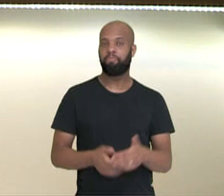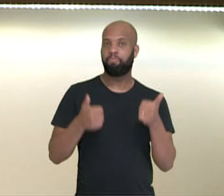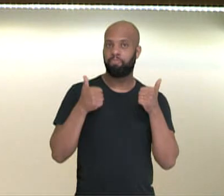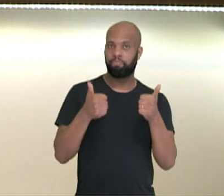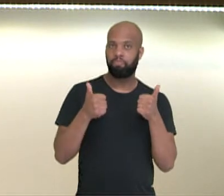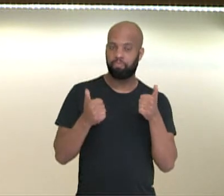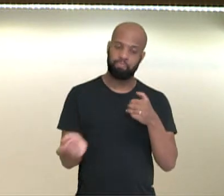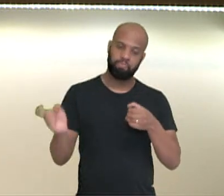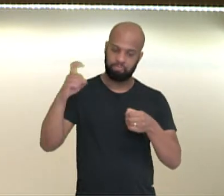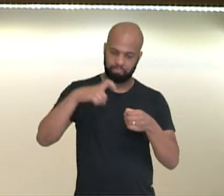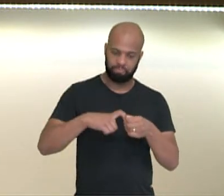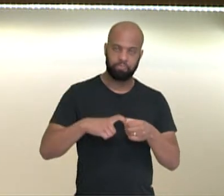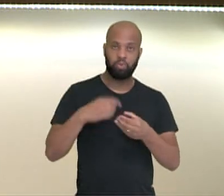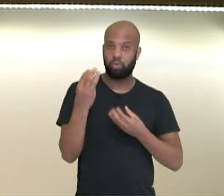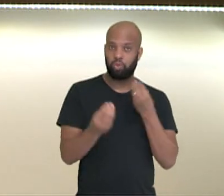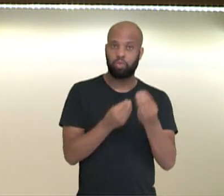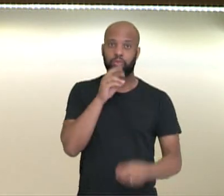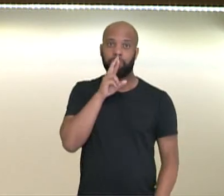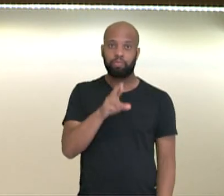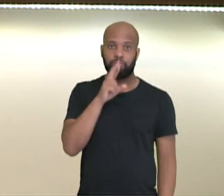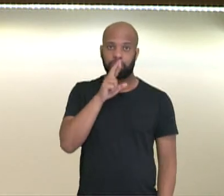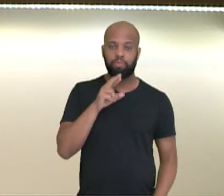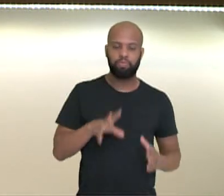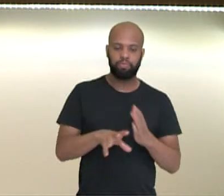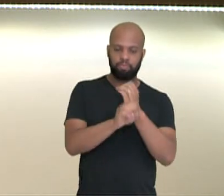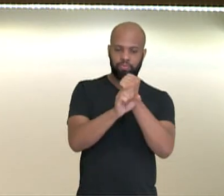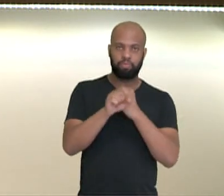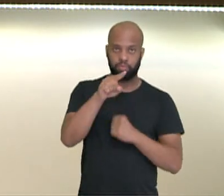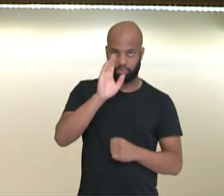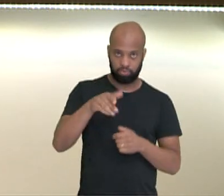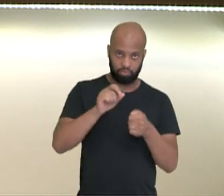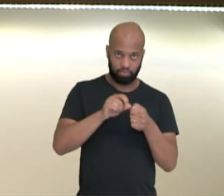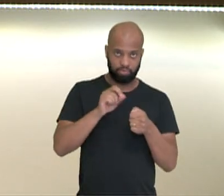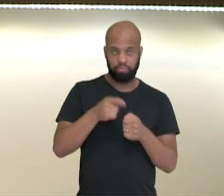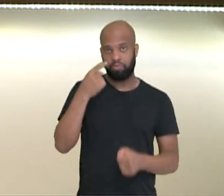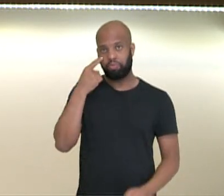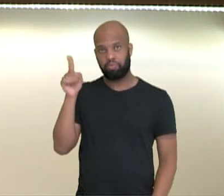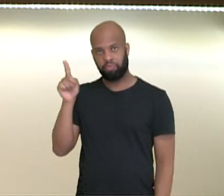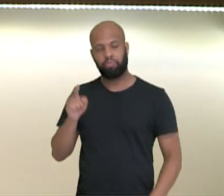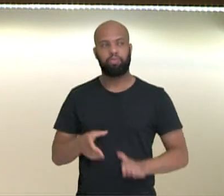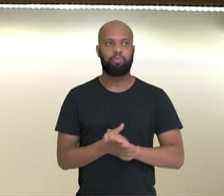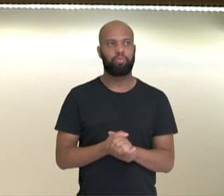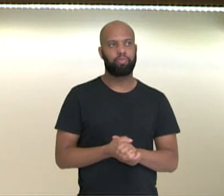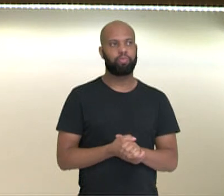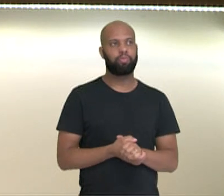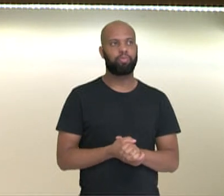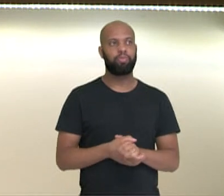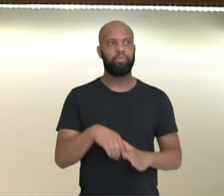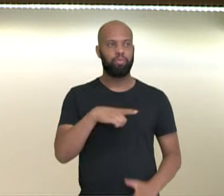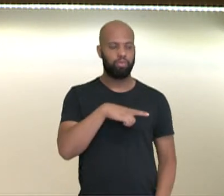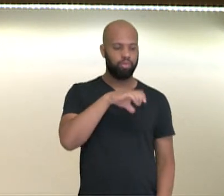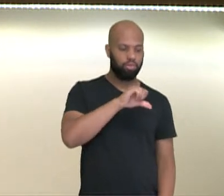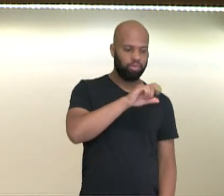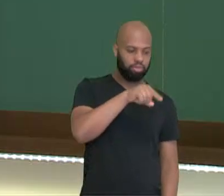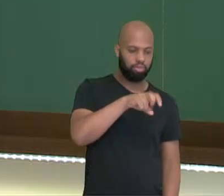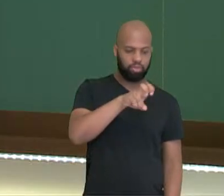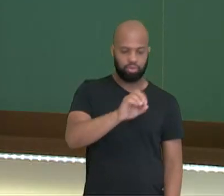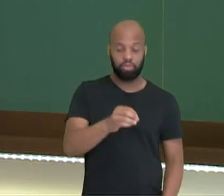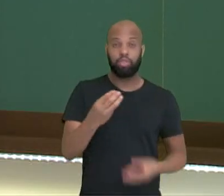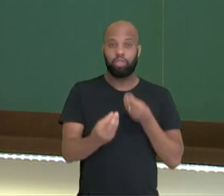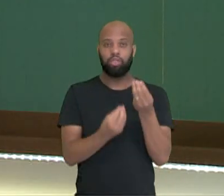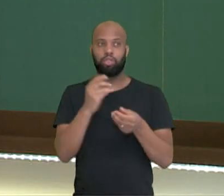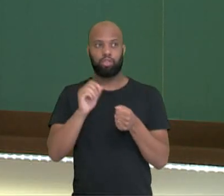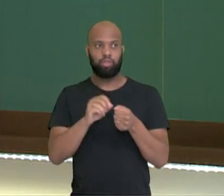Muito bem, estamos de volta. Como é que ficou aí então o cálculo? Você fez? Vamos dar uma olhadinha aqui, ó. R$ 9,50. Como que eu faço